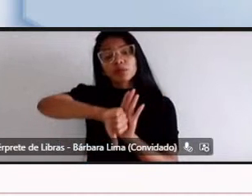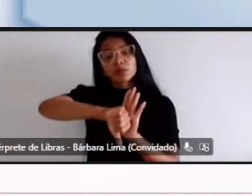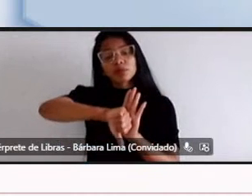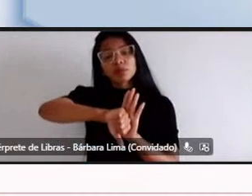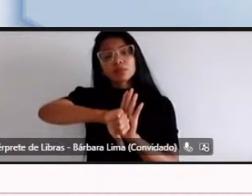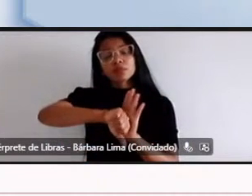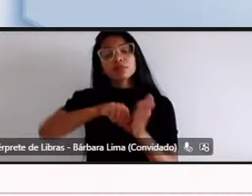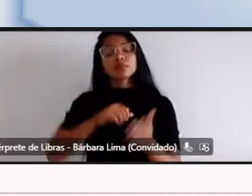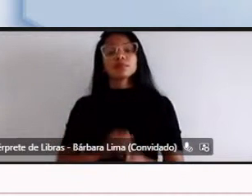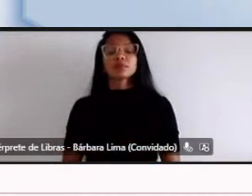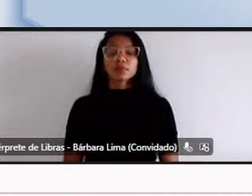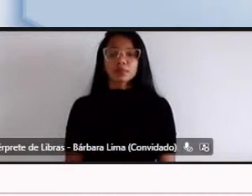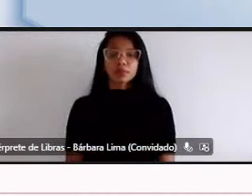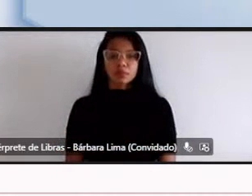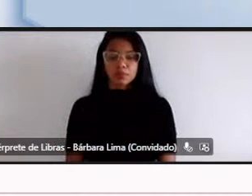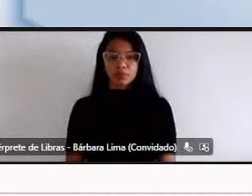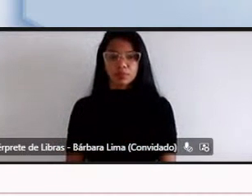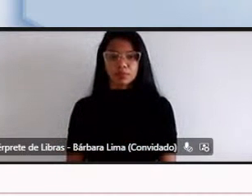Okay, continue.